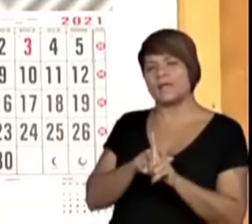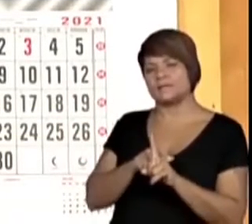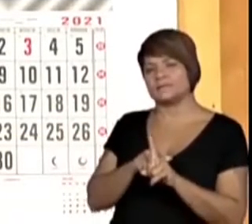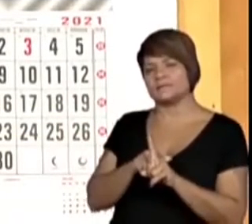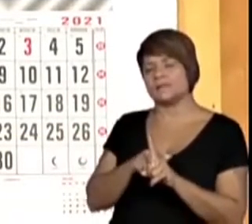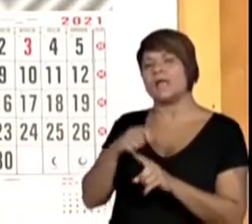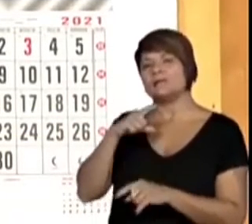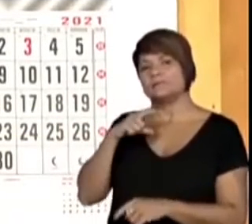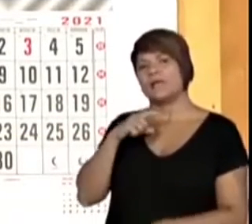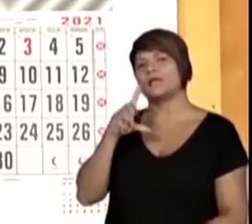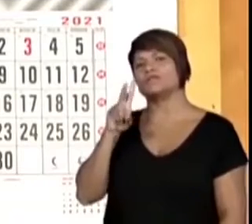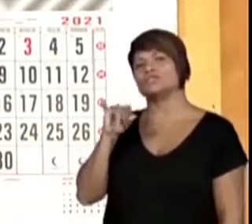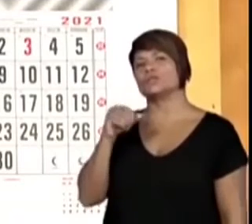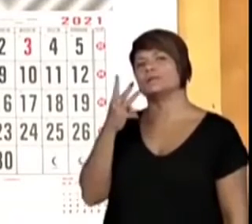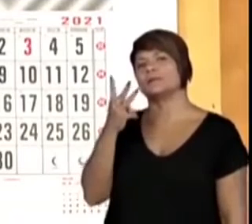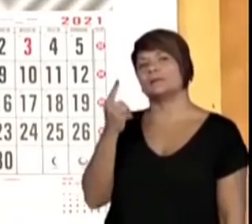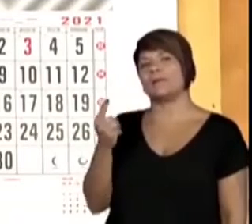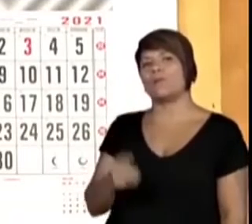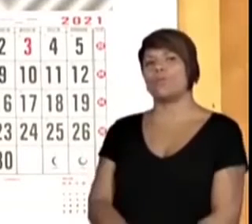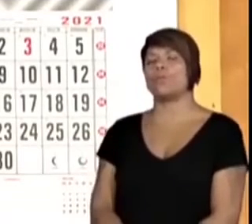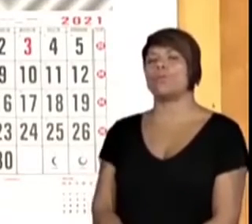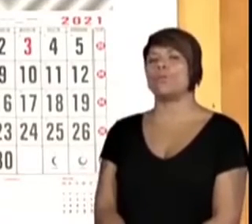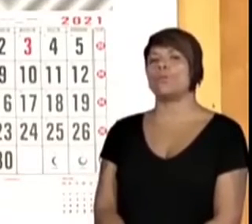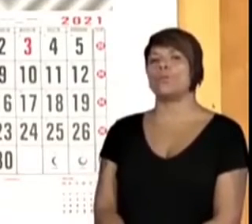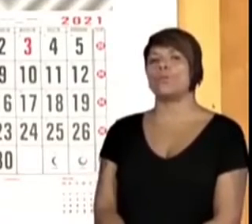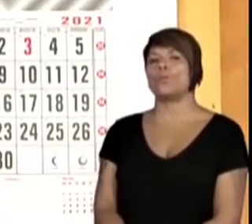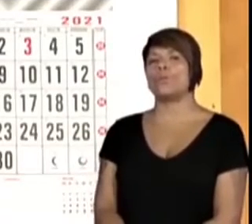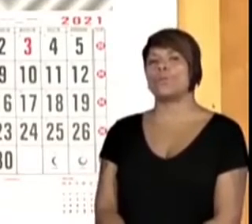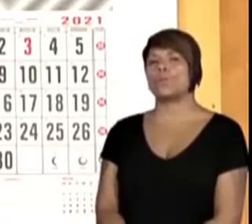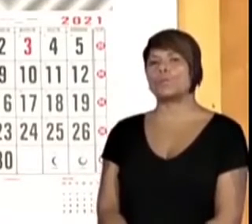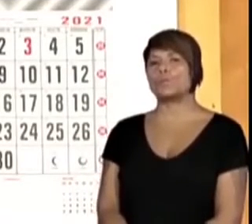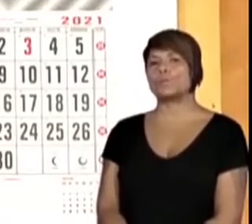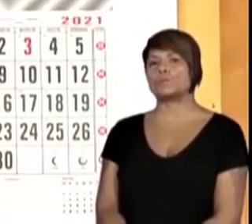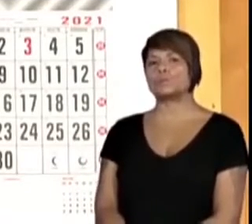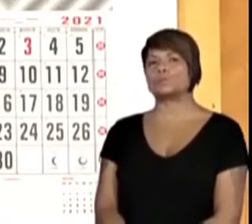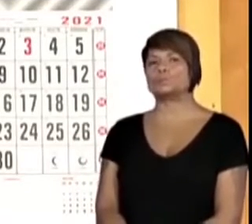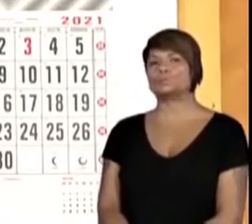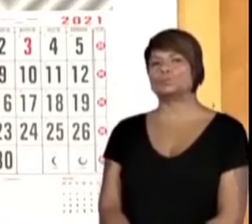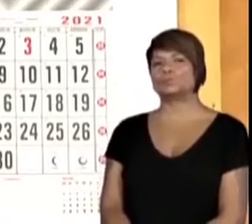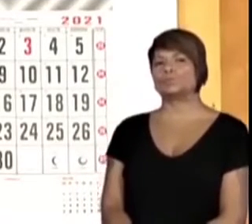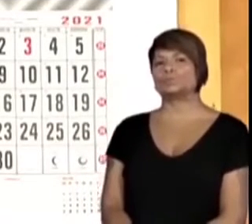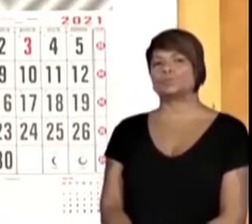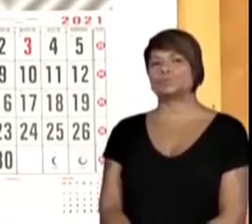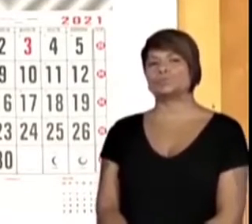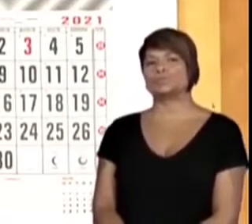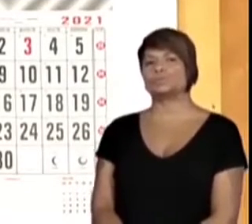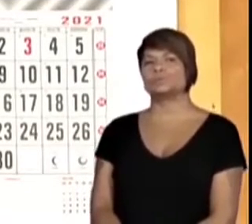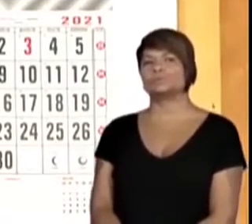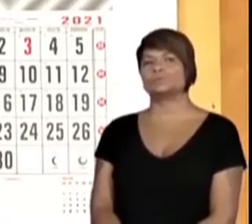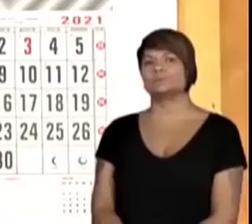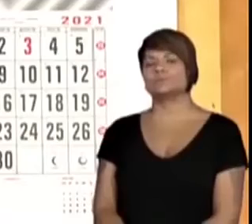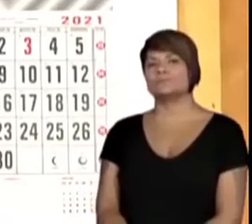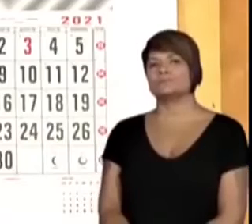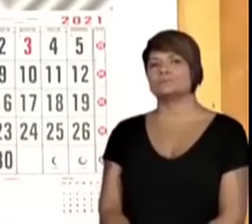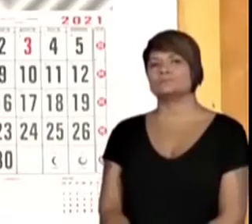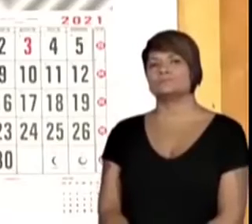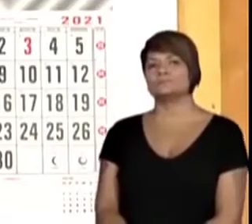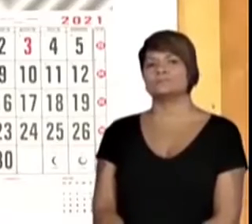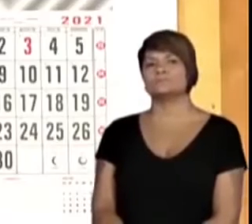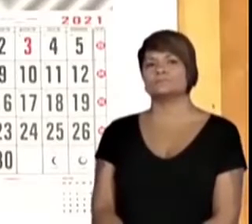identificar algum outro mês que também tenha 31